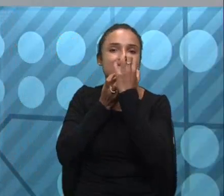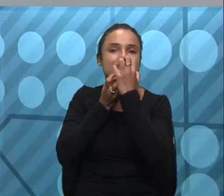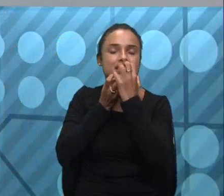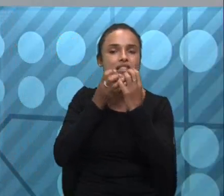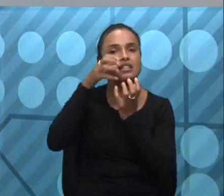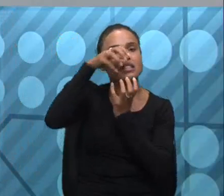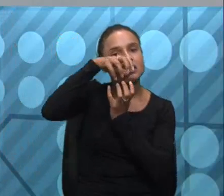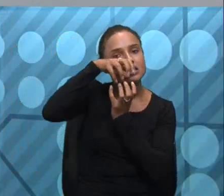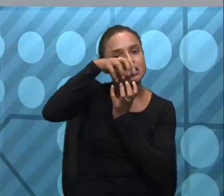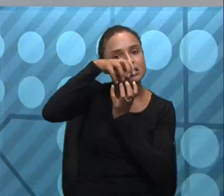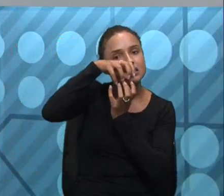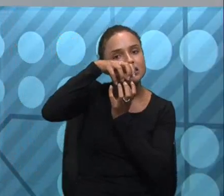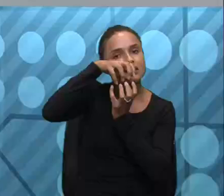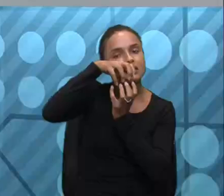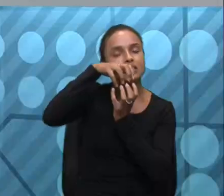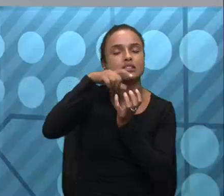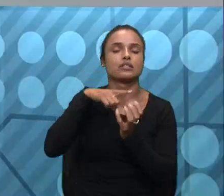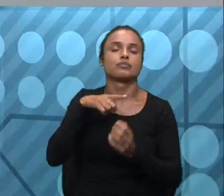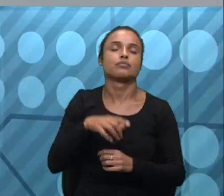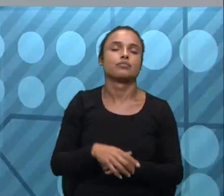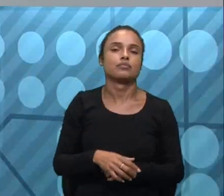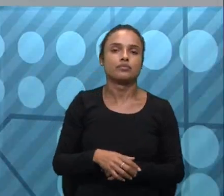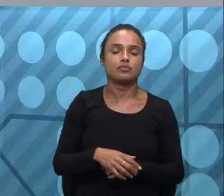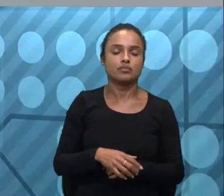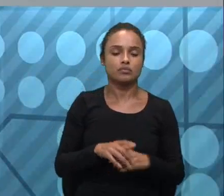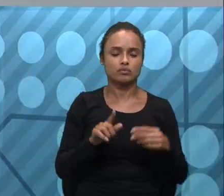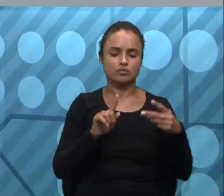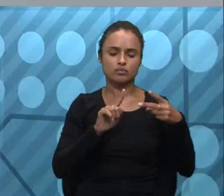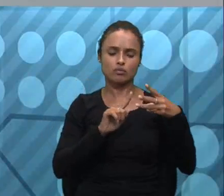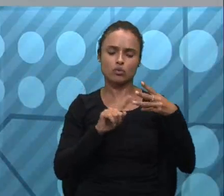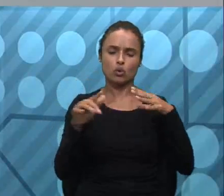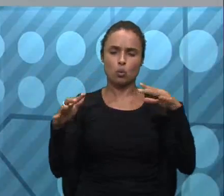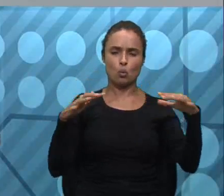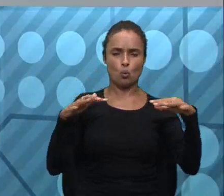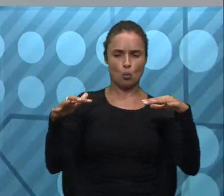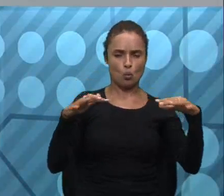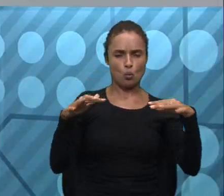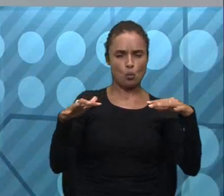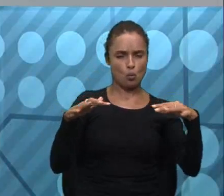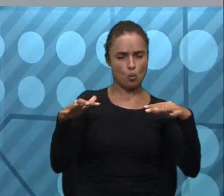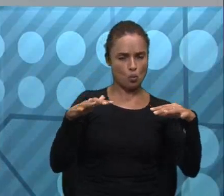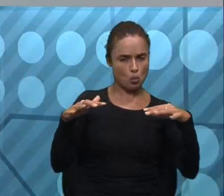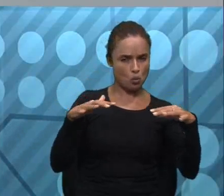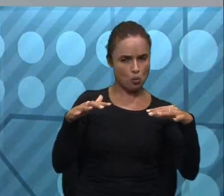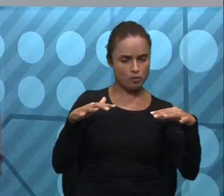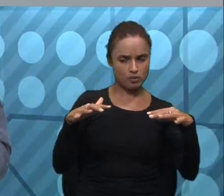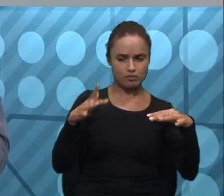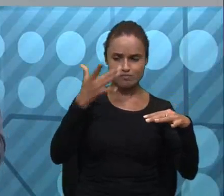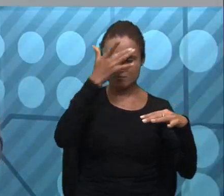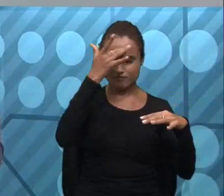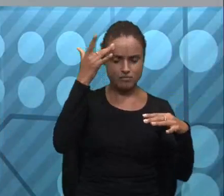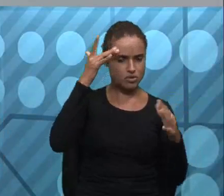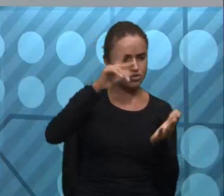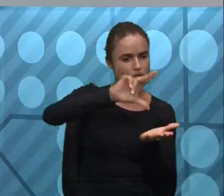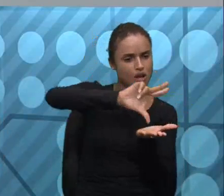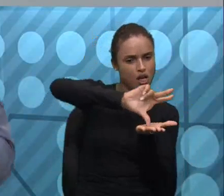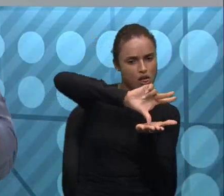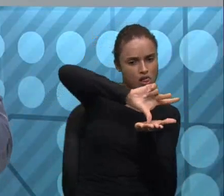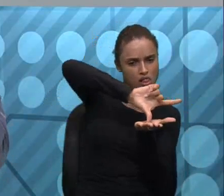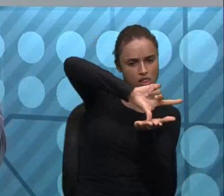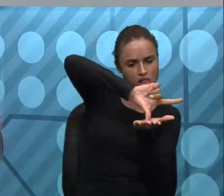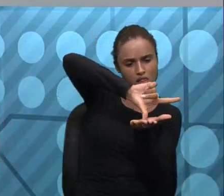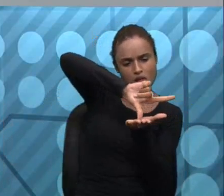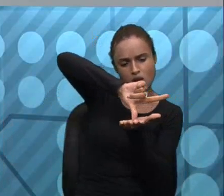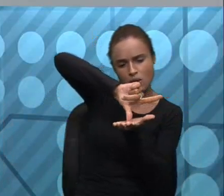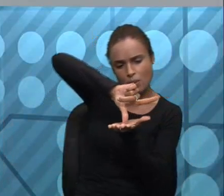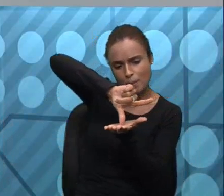movimento específico da imagem, seria uma extensão do quadril. Quando eu penso naquele sujeito que estava fazendo voleio, né? Eu tenho